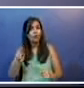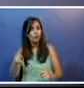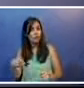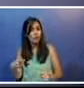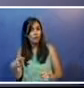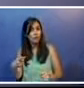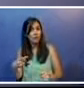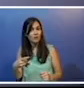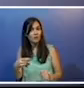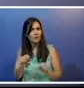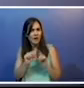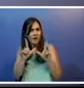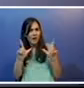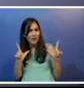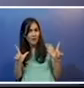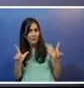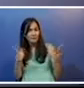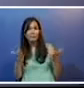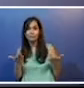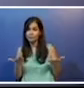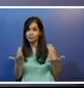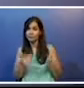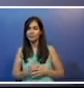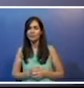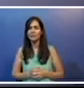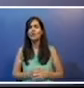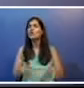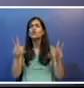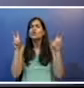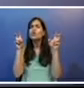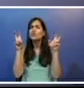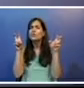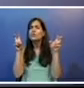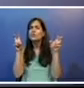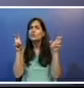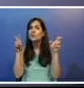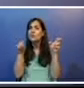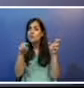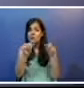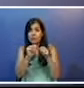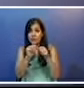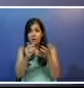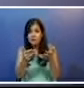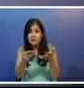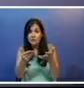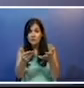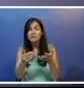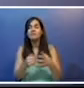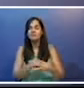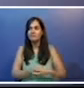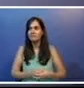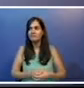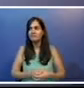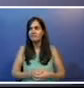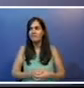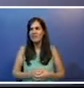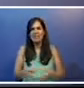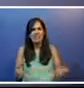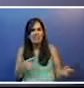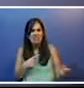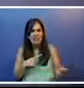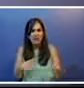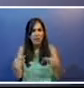contribui para a clareza do texto? E o título, aquele que você criou? O título é coerente e